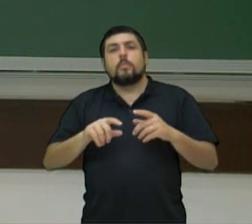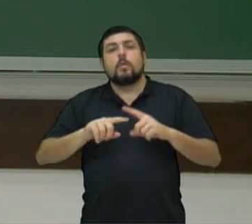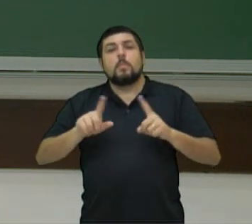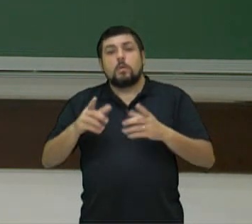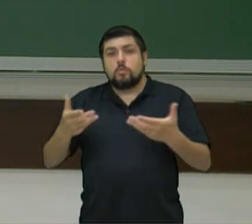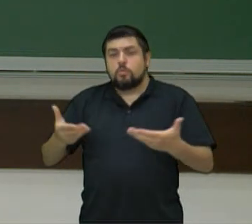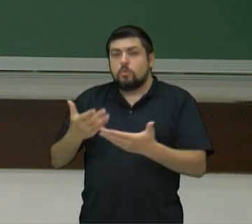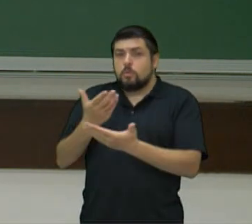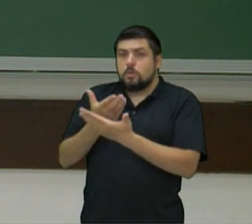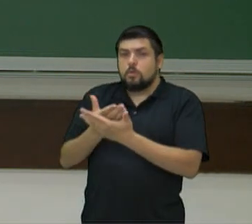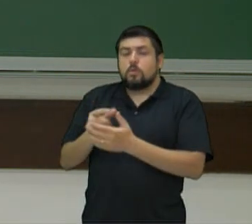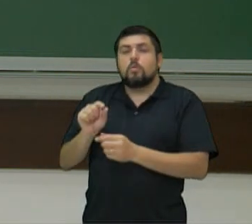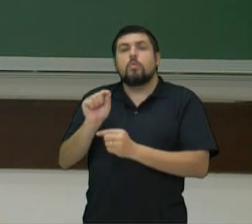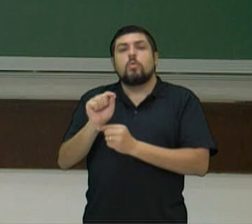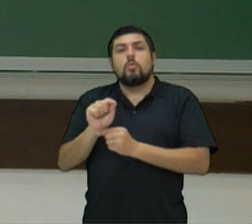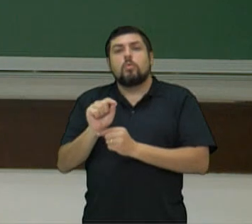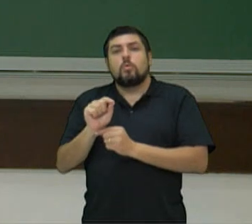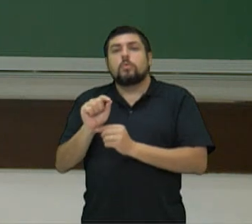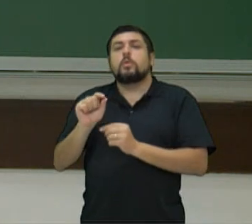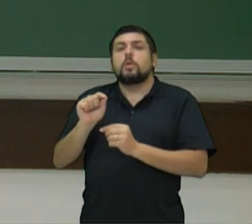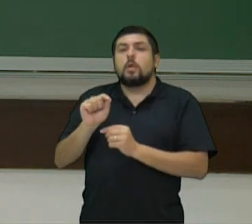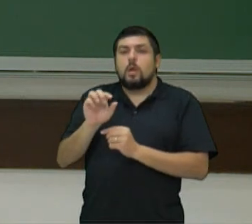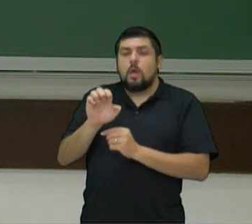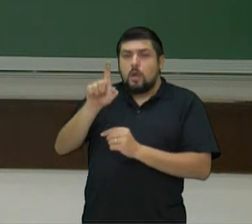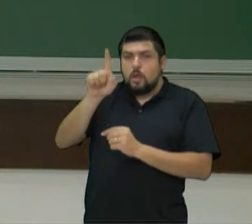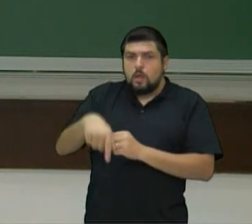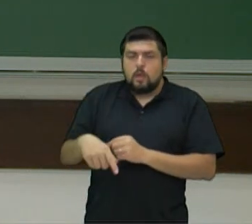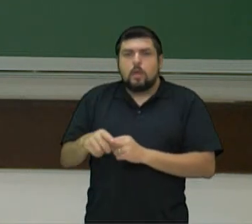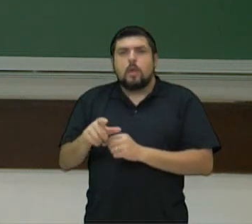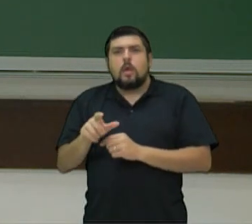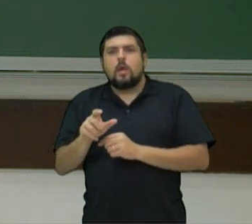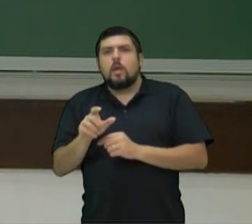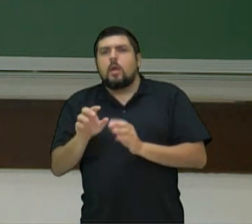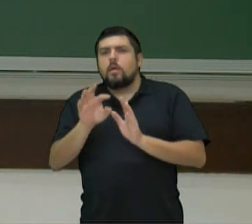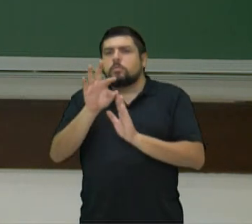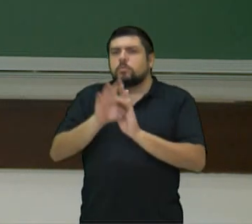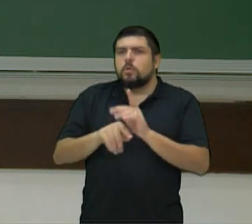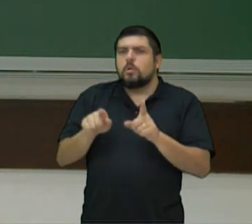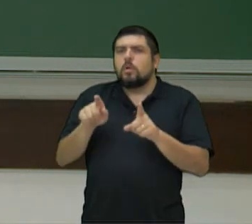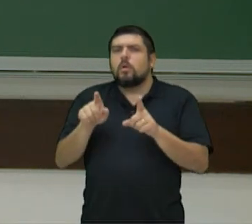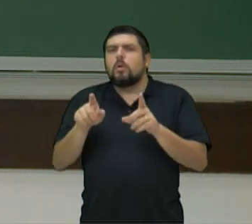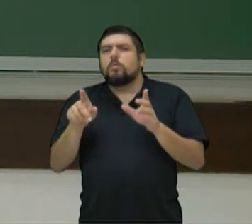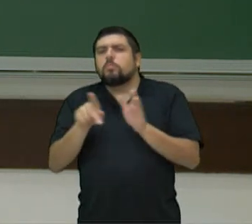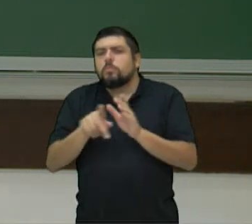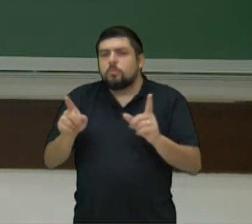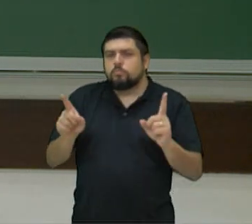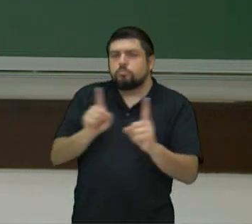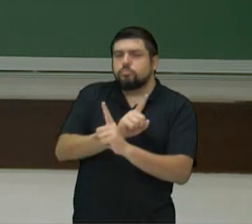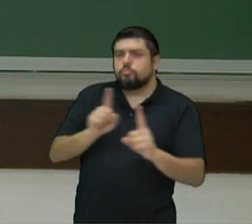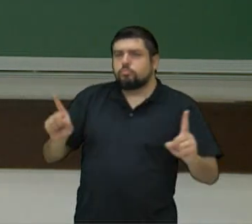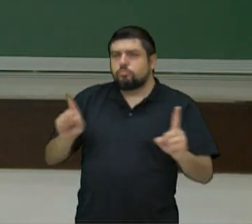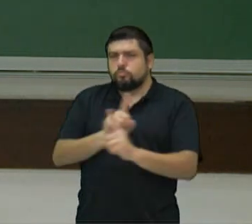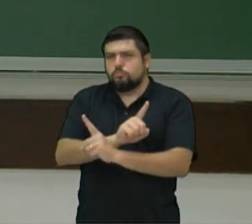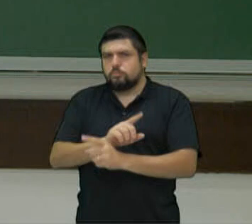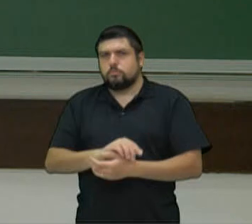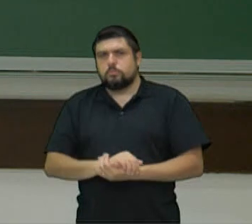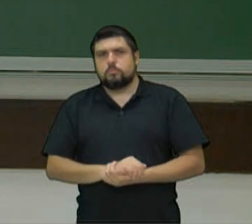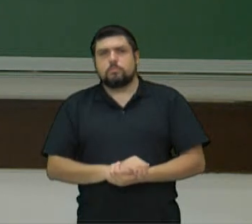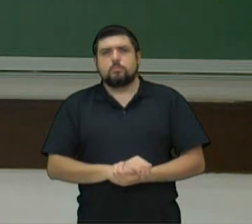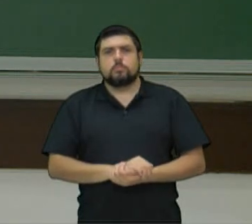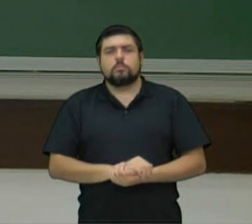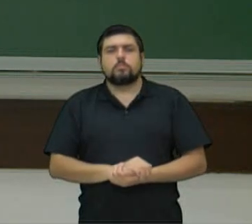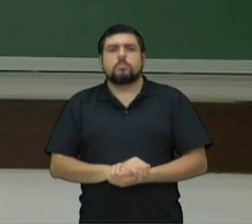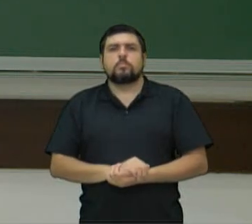nessa aula nós vamos falar um pouquinho daquelas que expressam contraste. Vamos lá? Let's start? Venham comigo então,